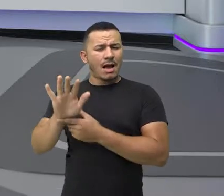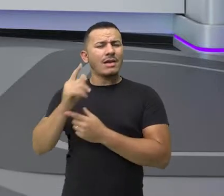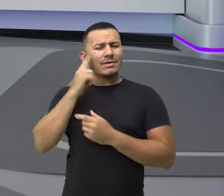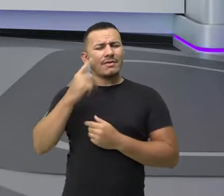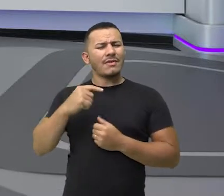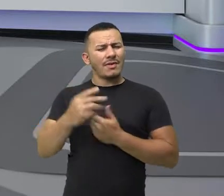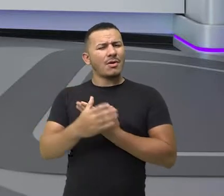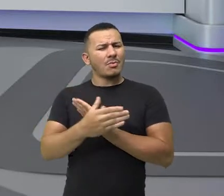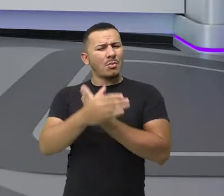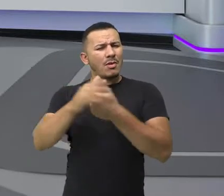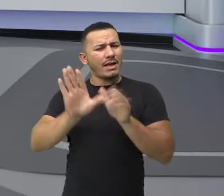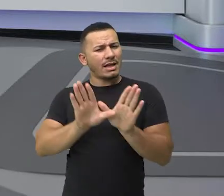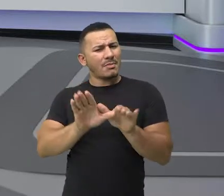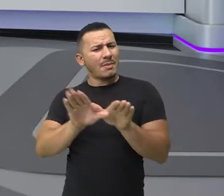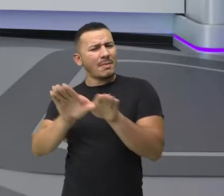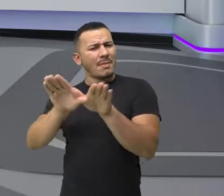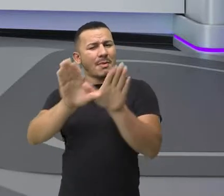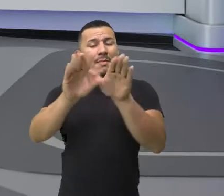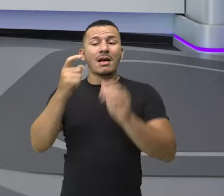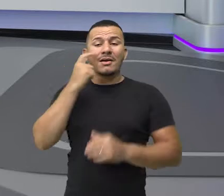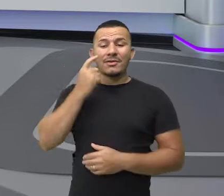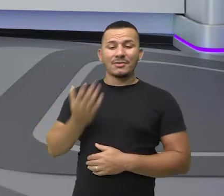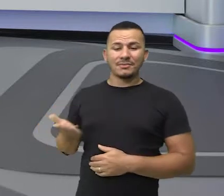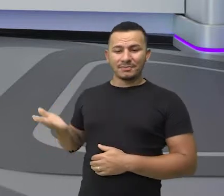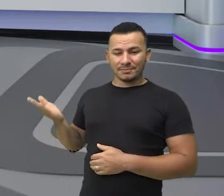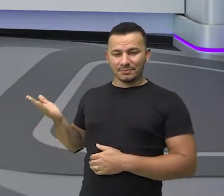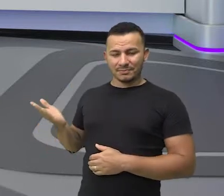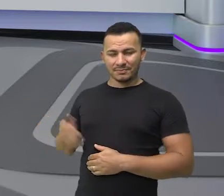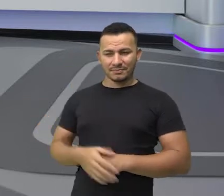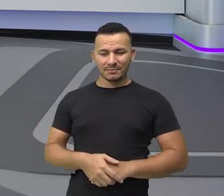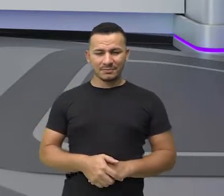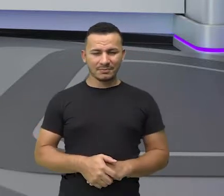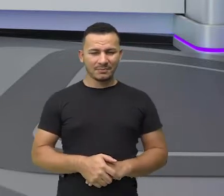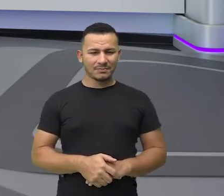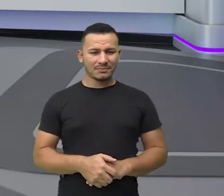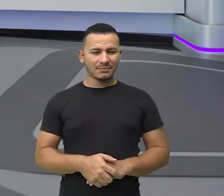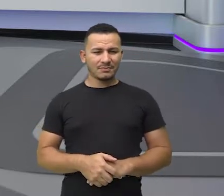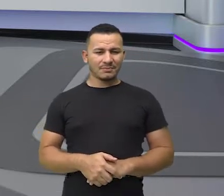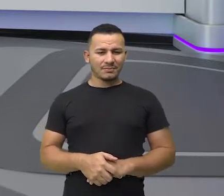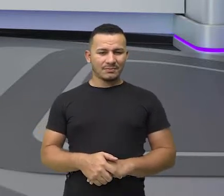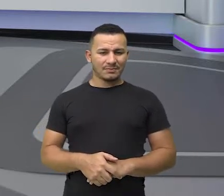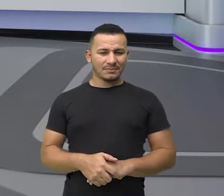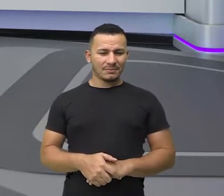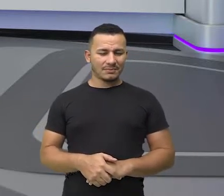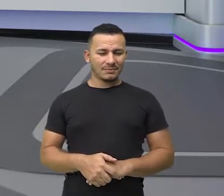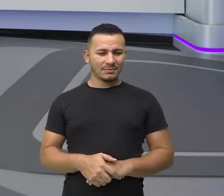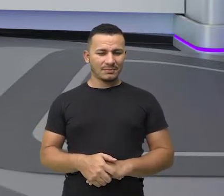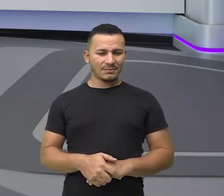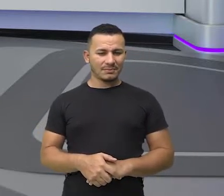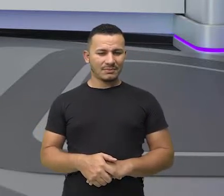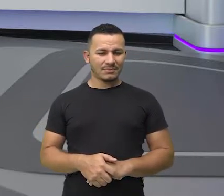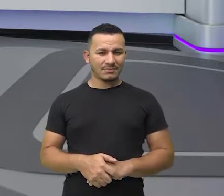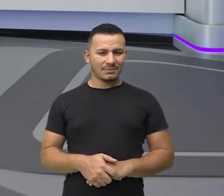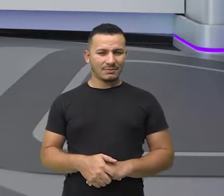vocês vão ver aqui do meu lado. Olha só a borboleta aqui do meu lado, meu povo. Ela vai